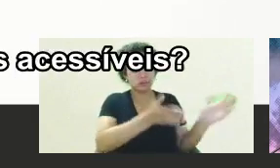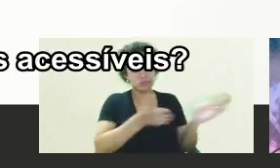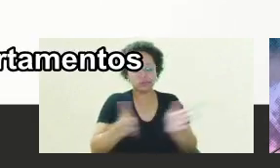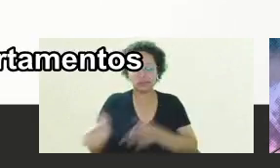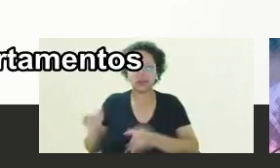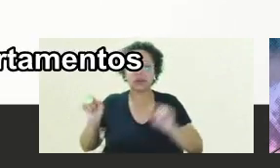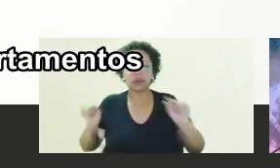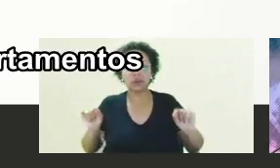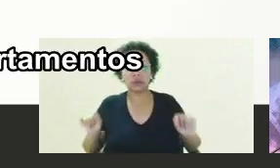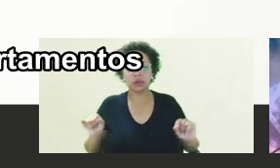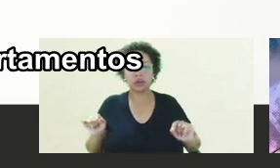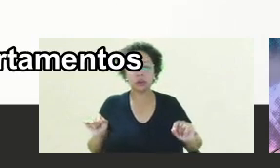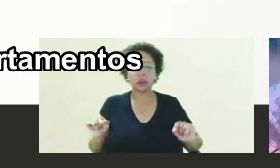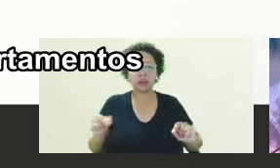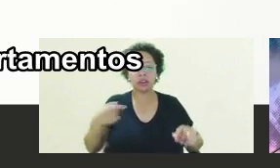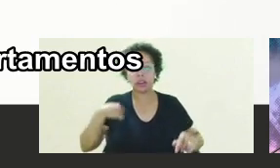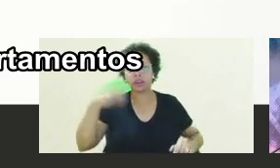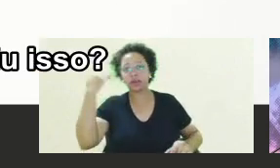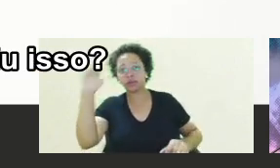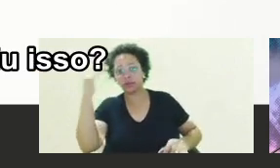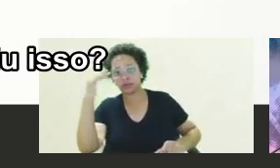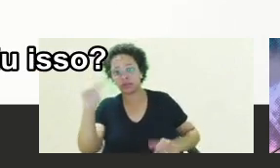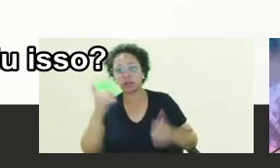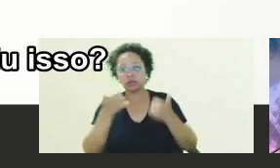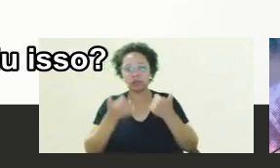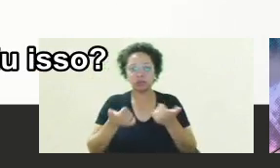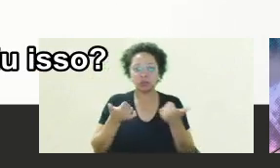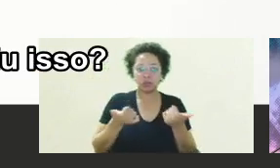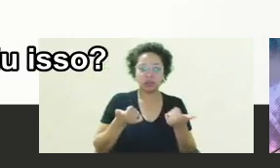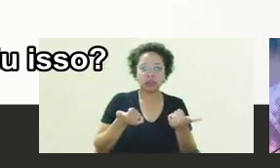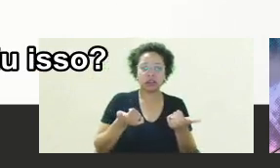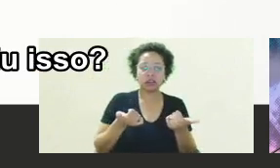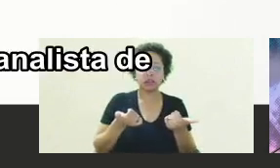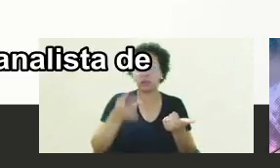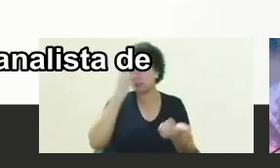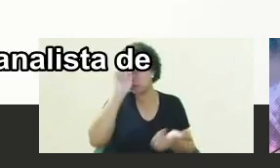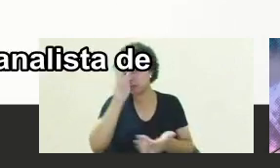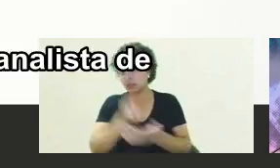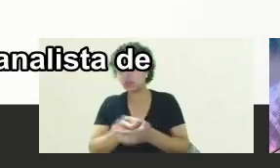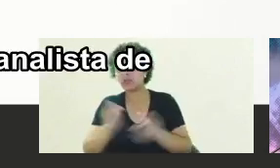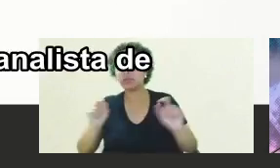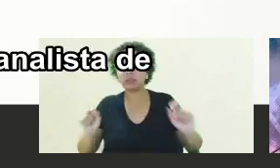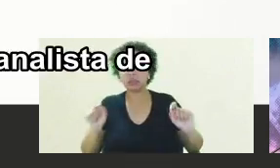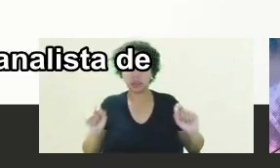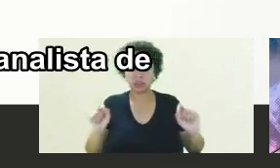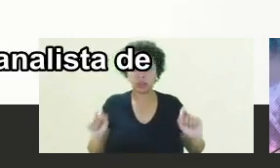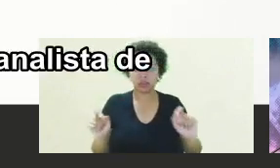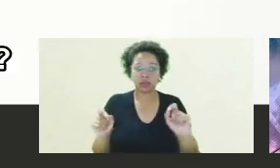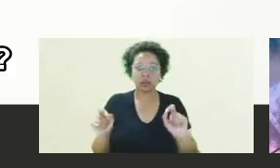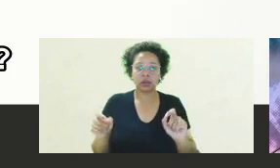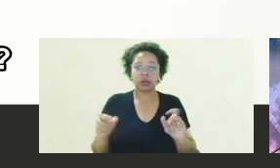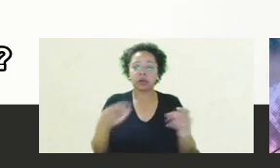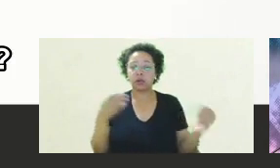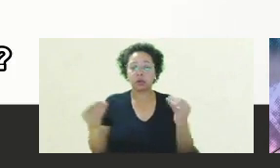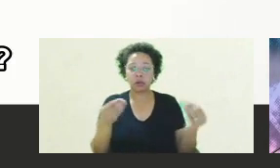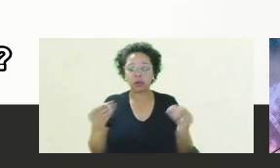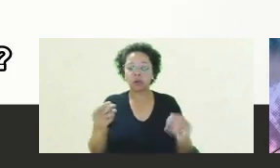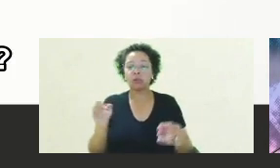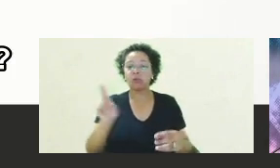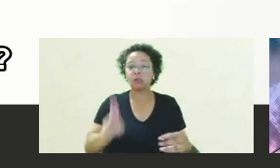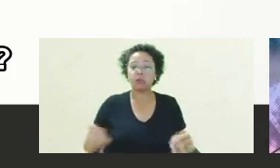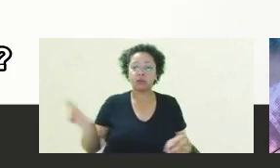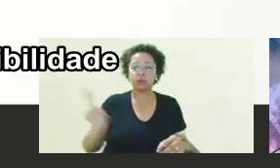comportamentos acessíveis? Eu entendo desses comportamentos acessíveis? Quem definiu isso? Que ferramentas eu, como analista de QA, posso